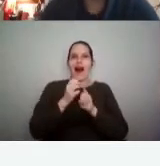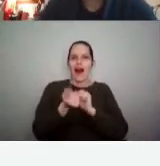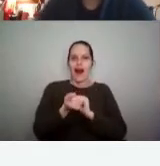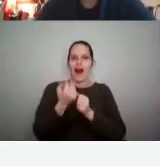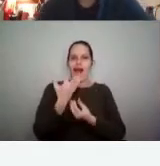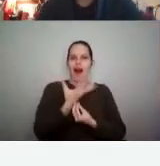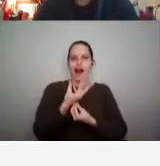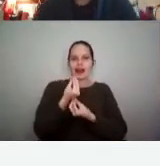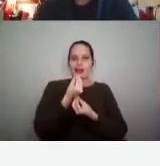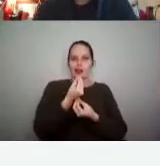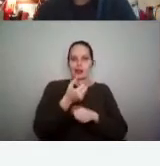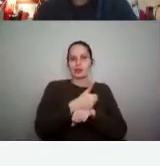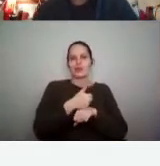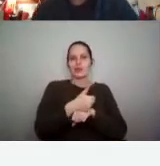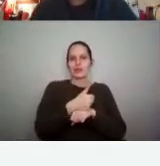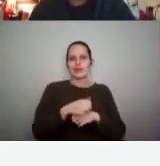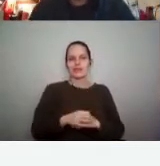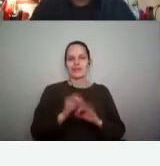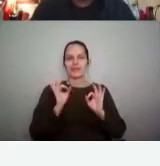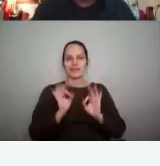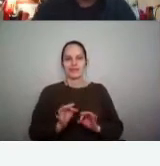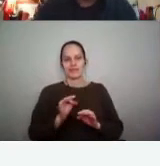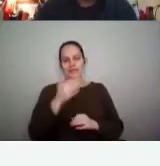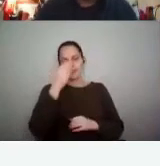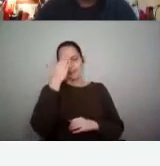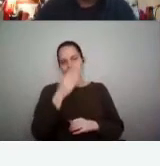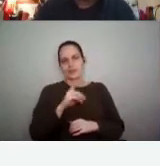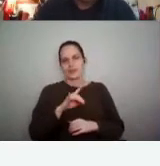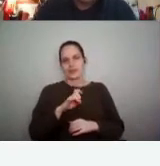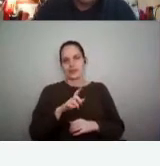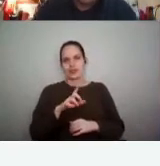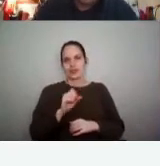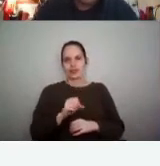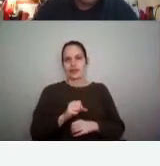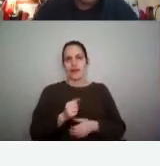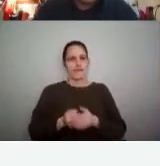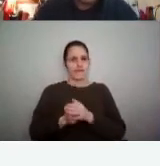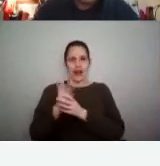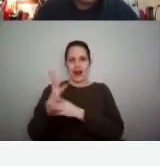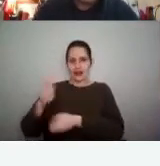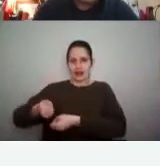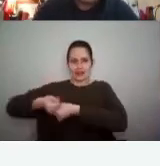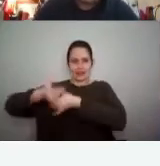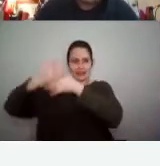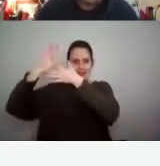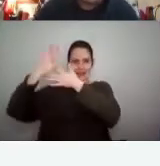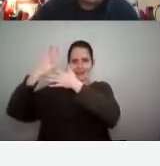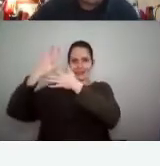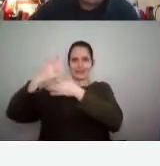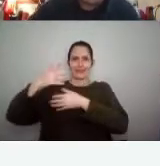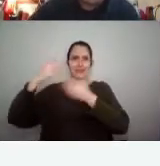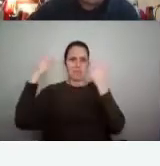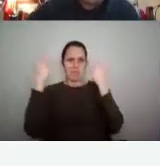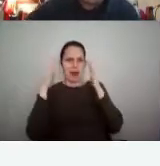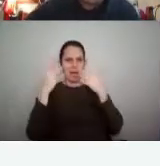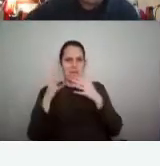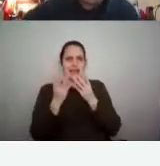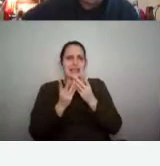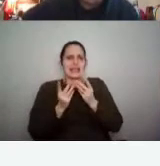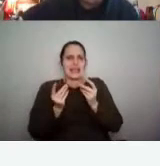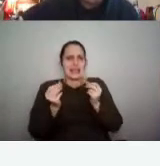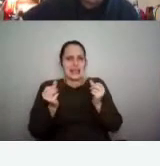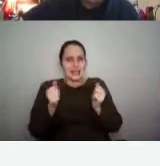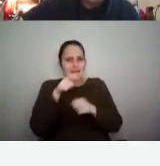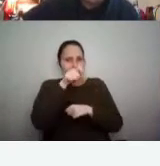Certamente. Obrigada, Diego. E tem aqui também outras, não param de chegar, outras colocações para ti, parabenizando a tua sensibilidade, a gentileza